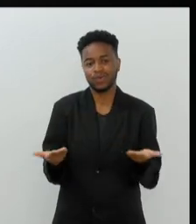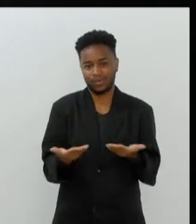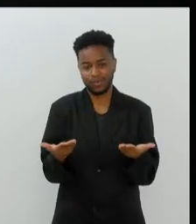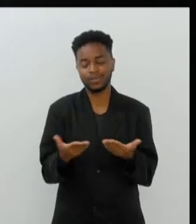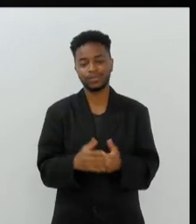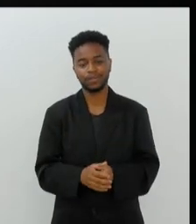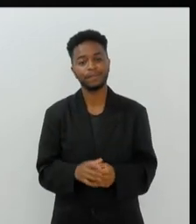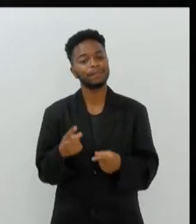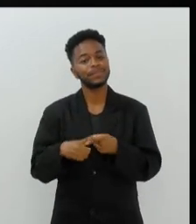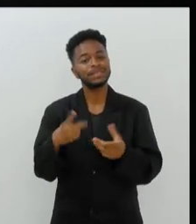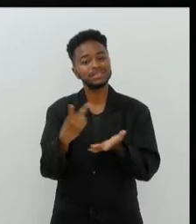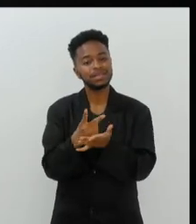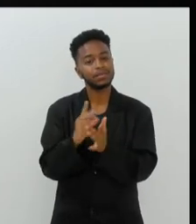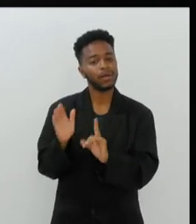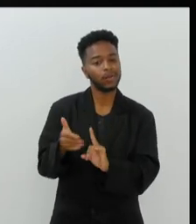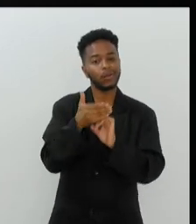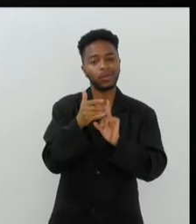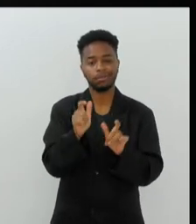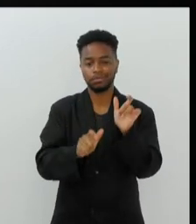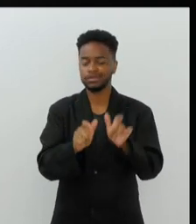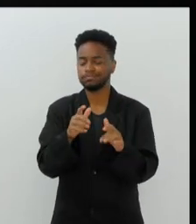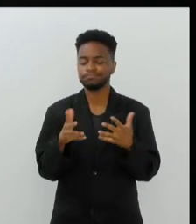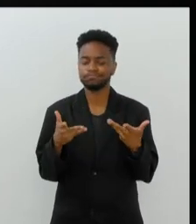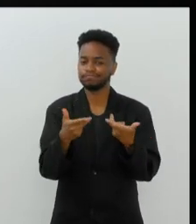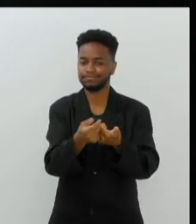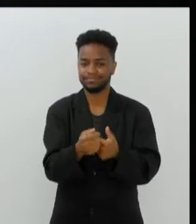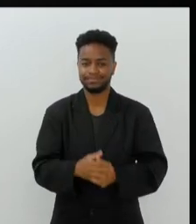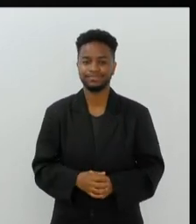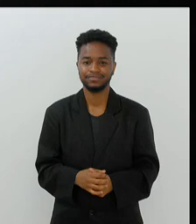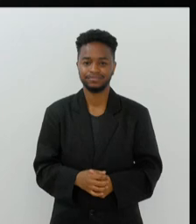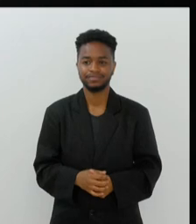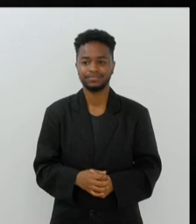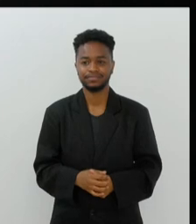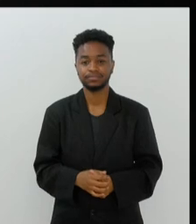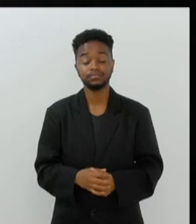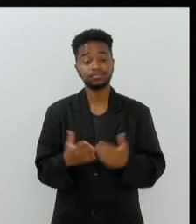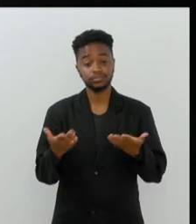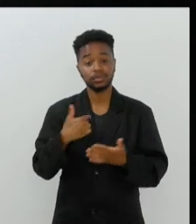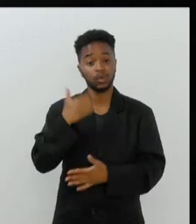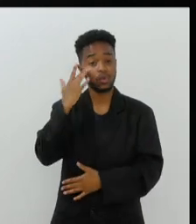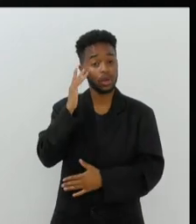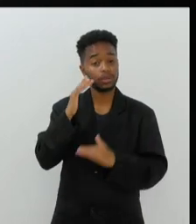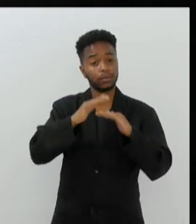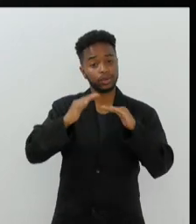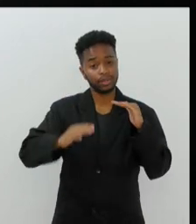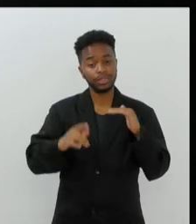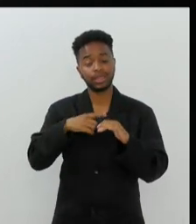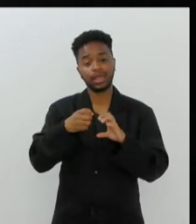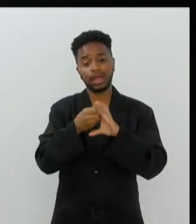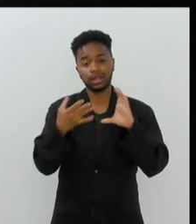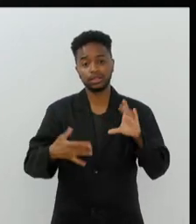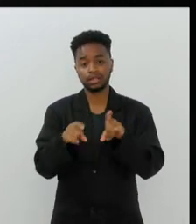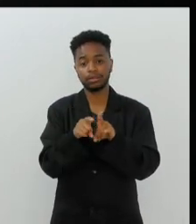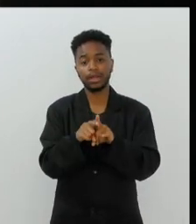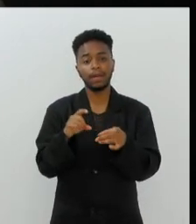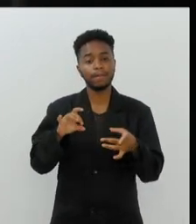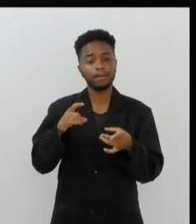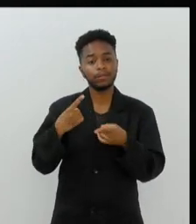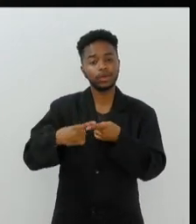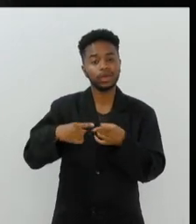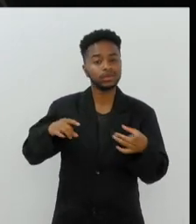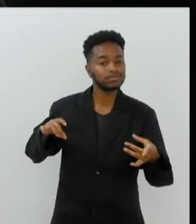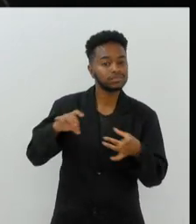escola atualmente. E ela sempre recebe bem as pessoas. É uma querida. Ela é maravilhosa. Né? E aí eu acho que também a Pôr da Pedra tem essa característica, porque